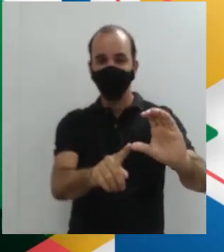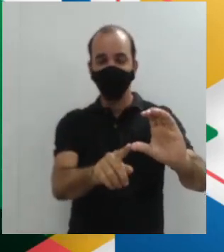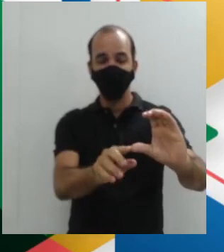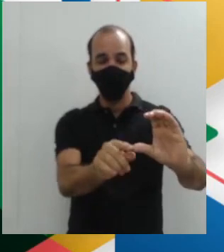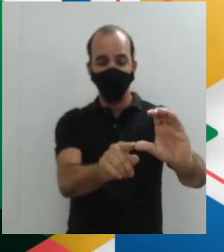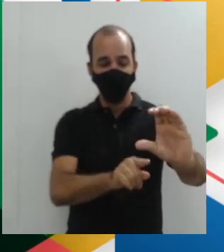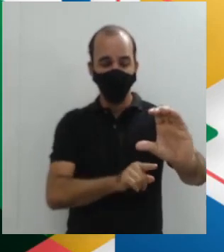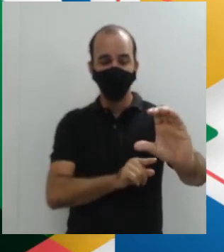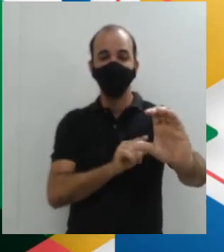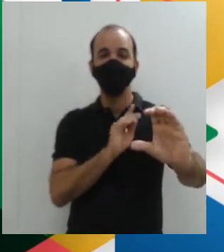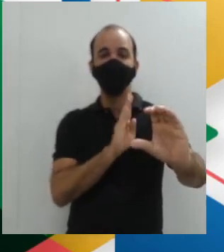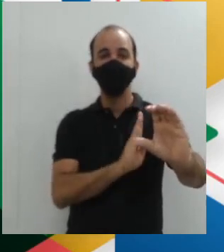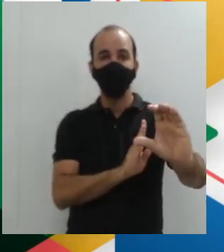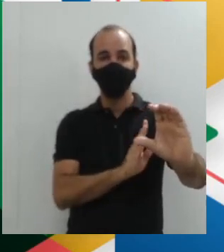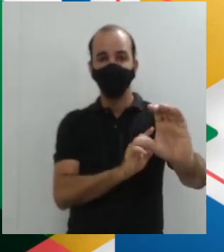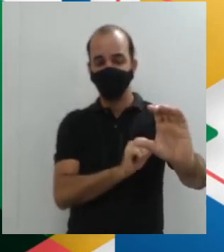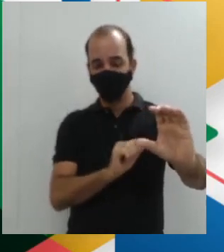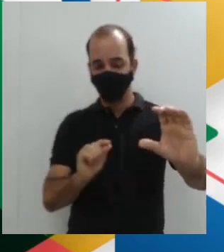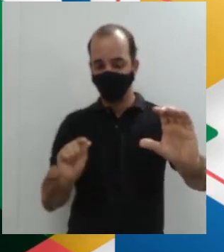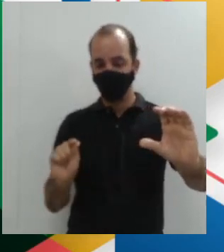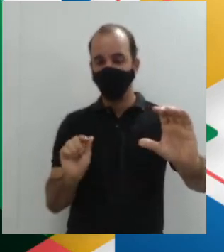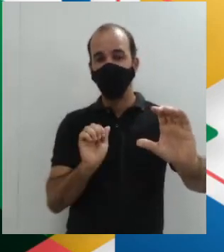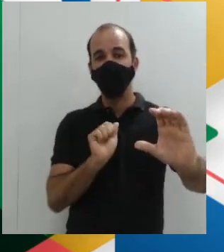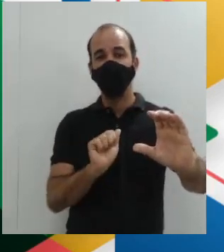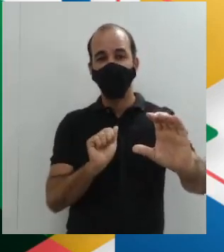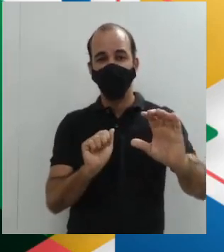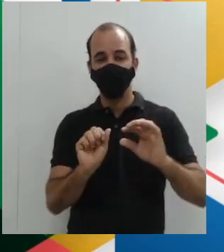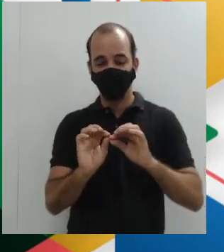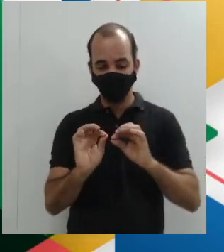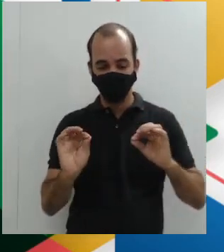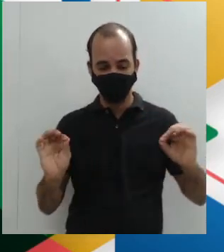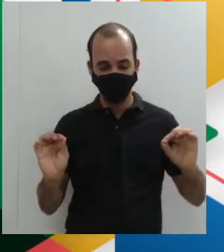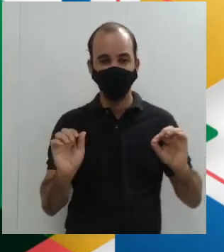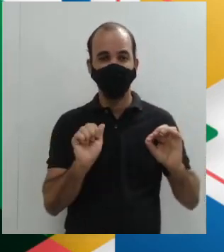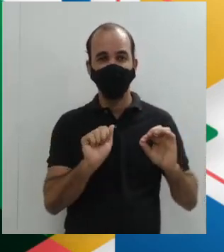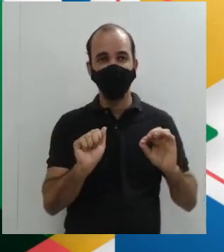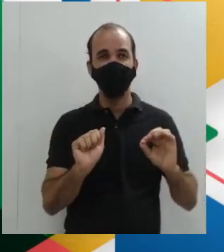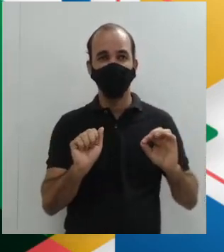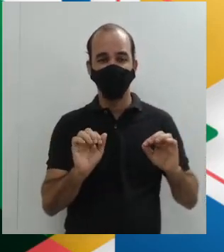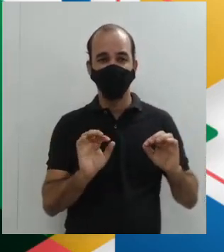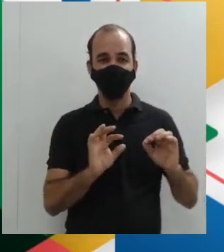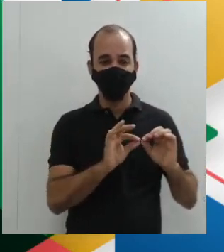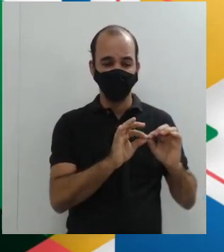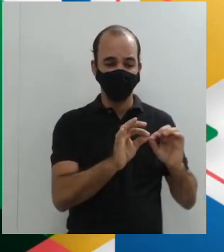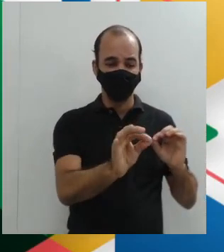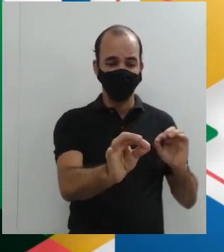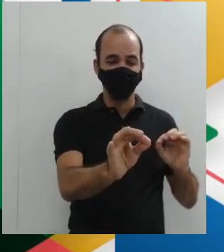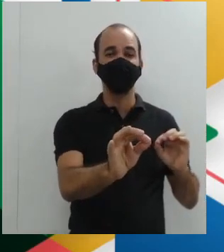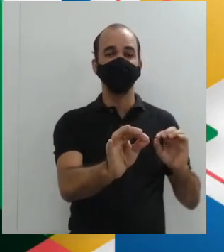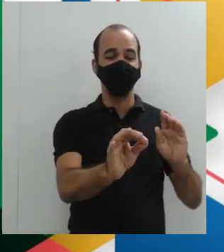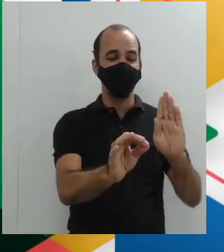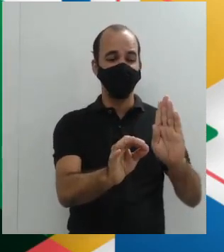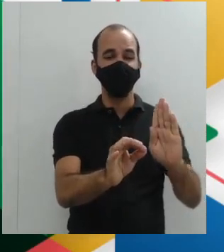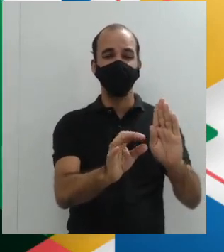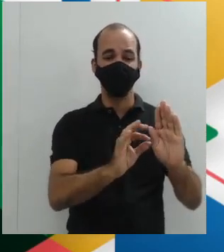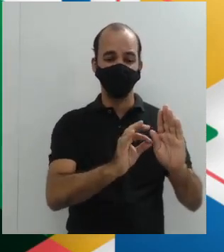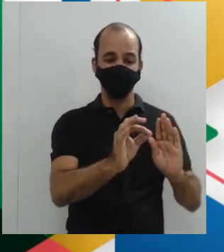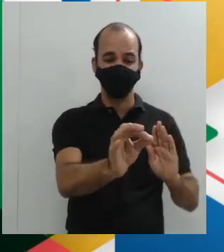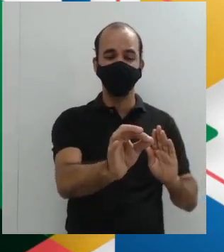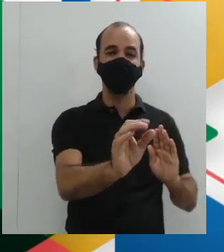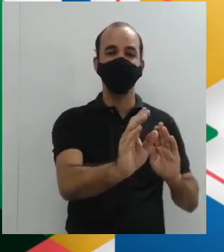eu vou descartar um pouquinho essa altura C, tá? Eu vou somente observar aqui, ó, a medida da dimensão A,